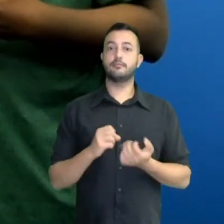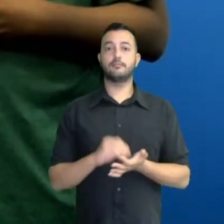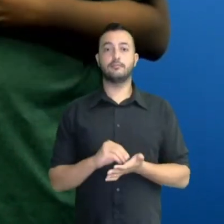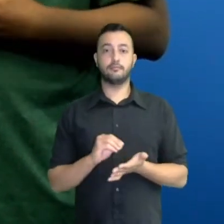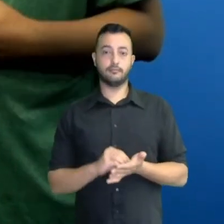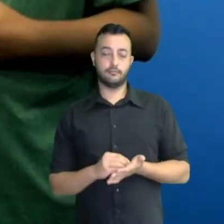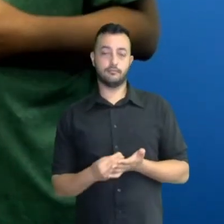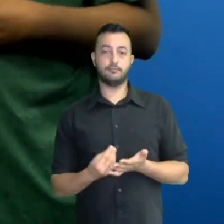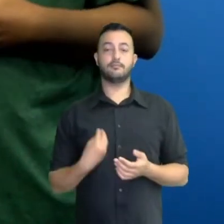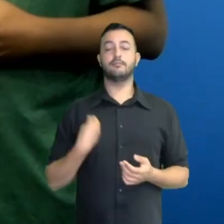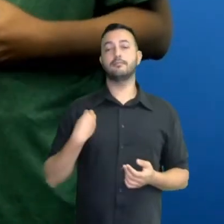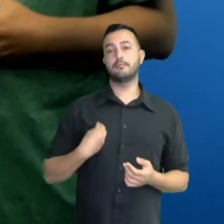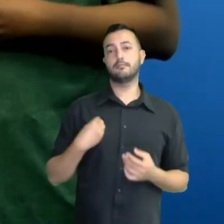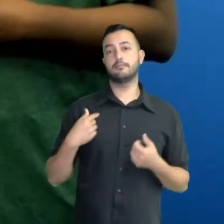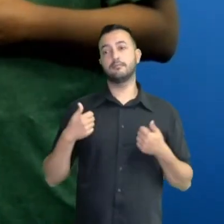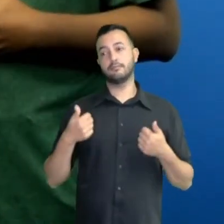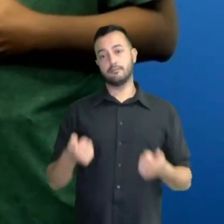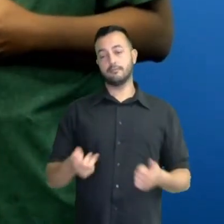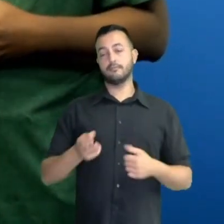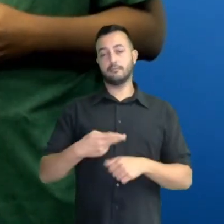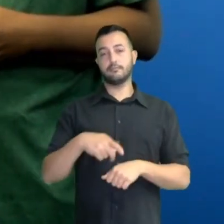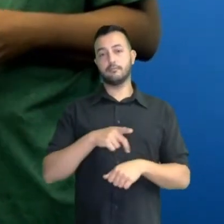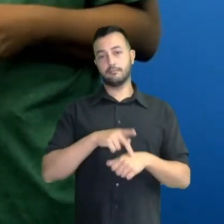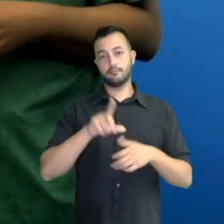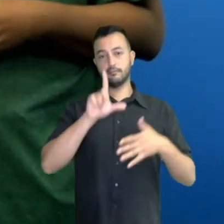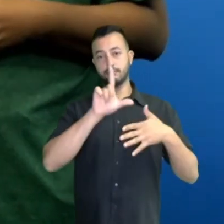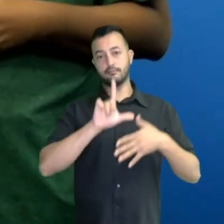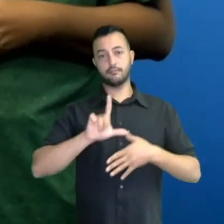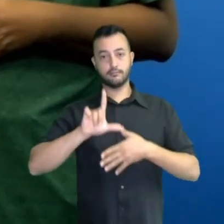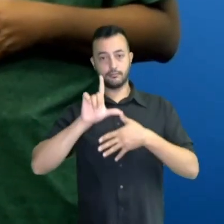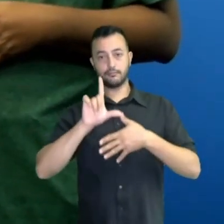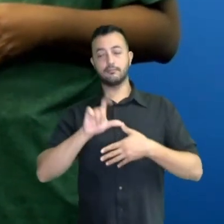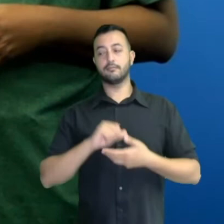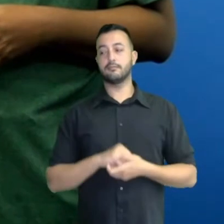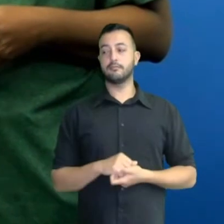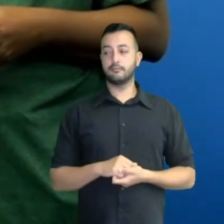uma boa qualidade de vida para os países aqui na América Latina.